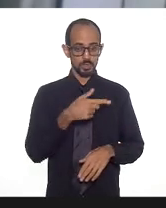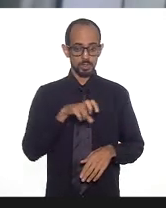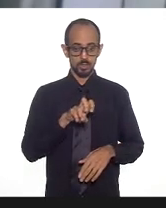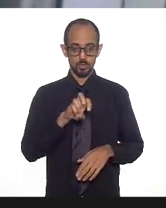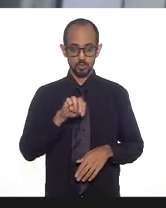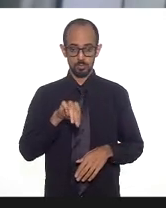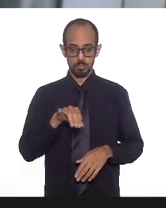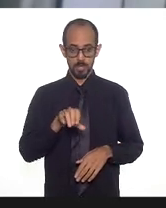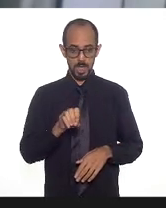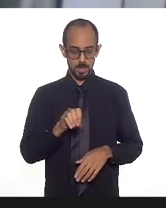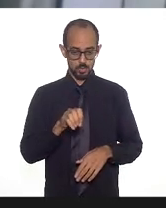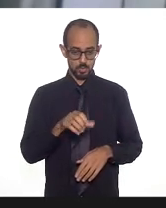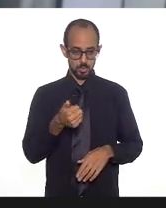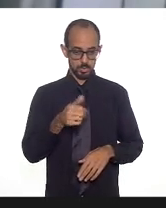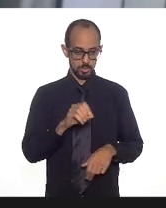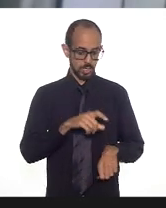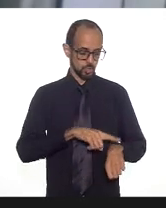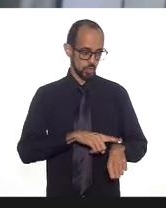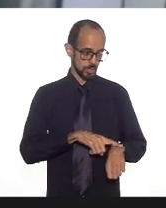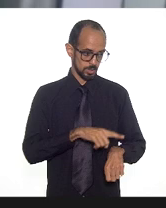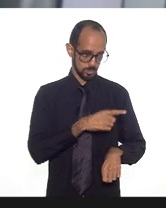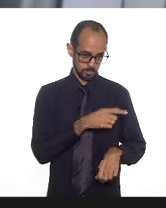às 10 horas. Professora Vânia Lúcia, tem a palavra.